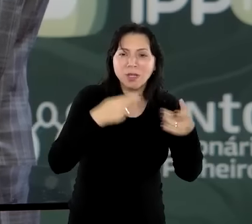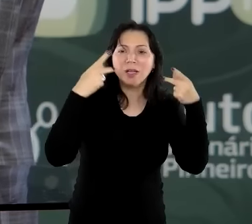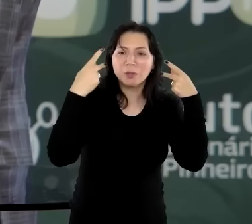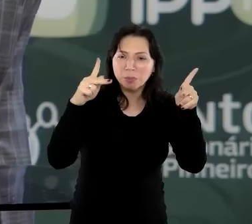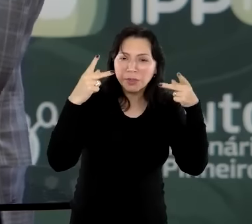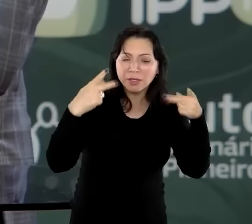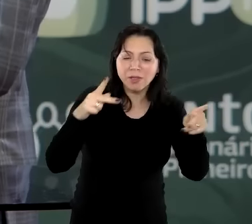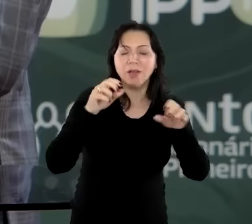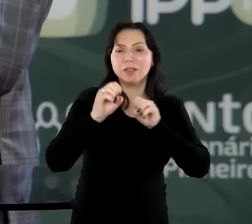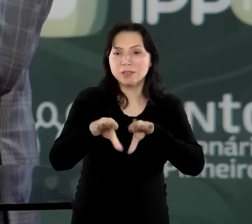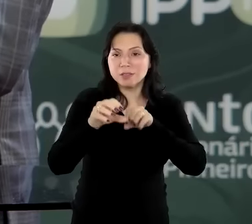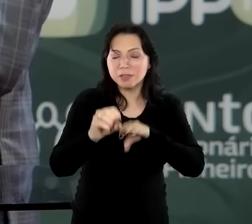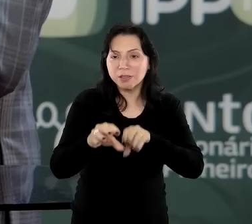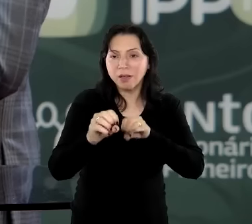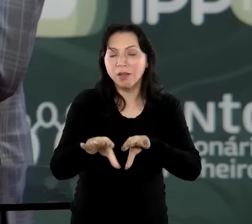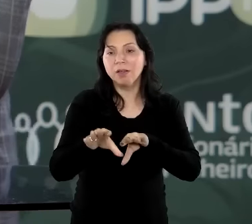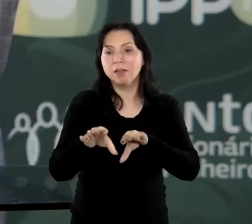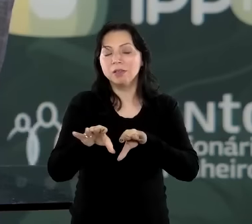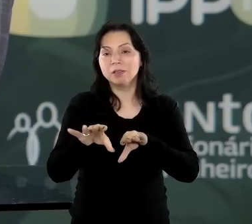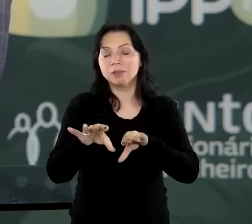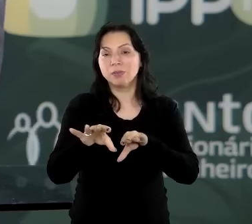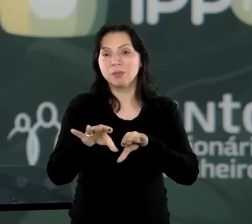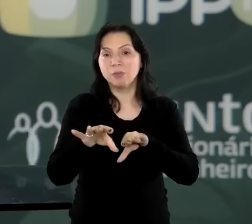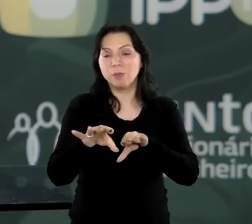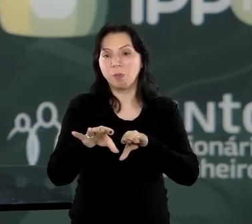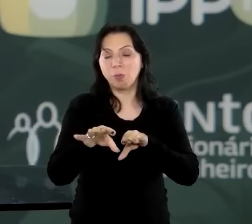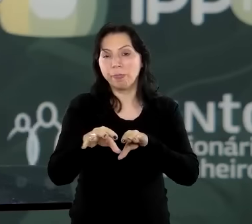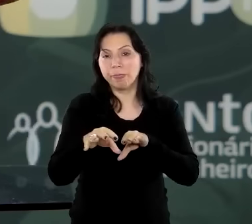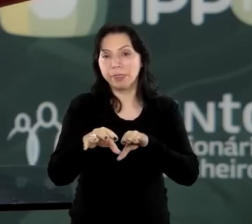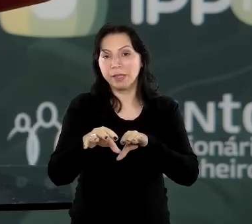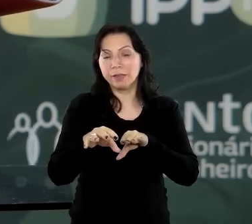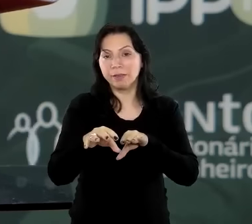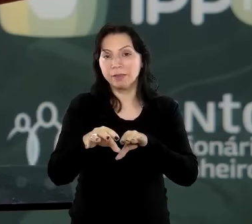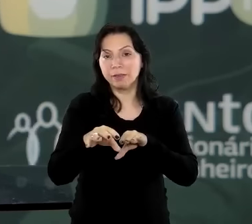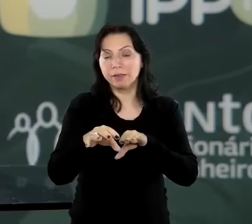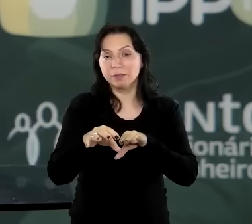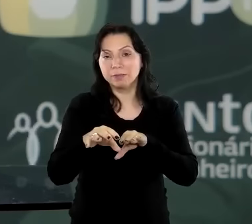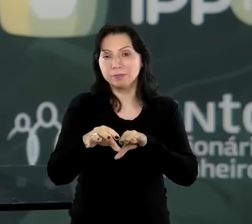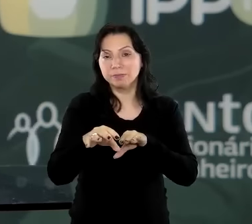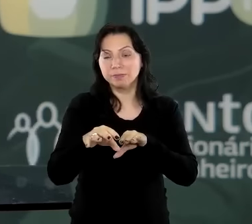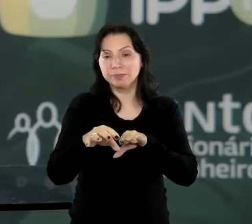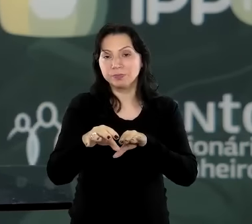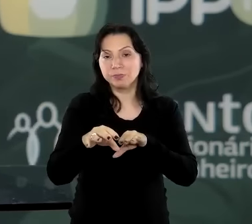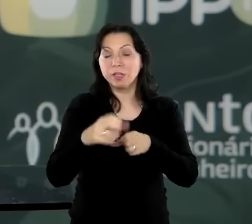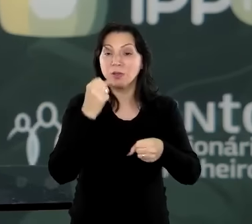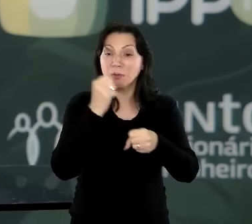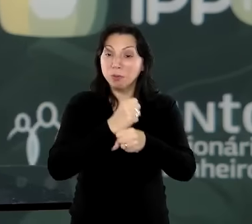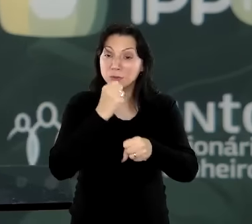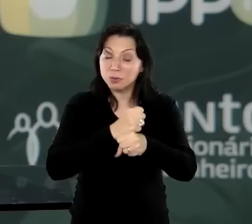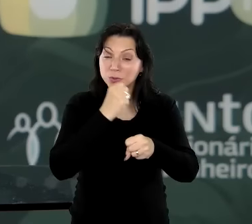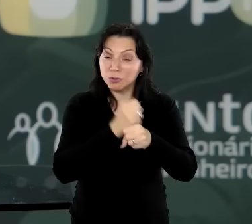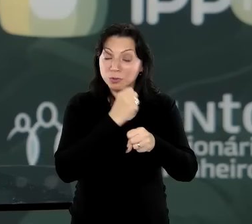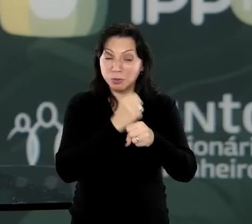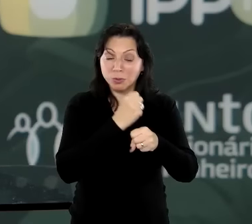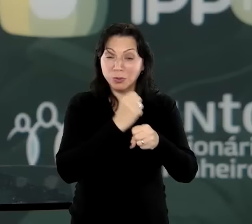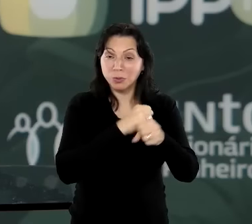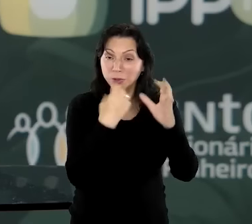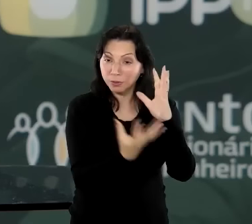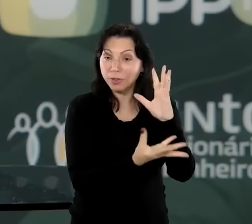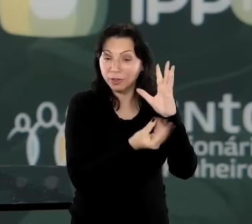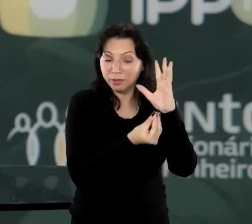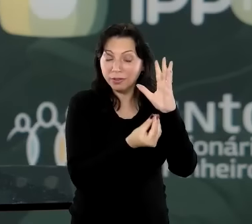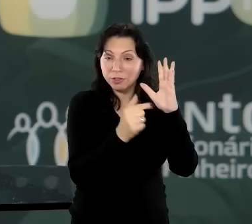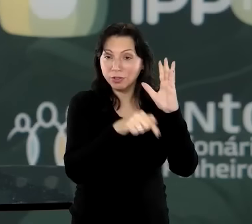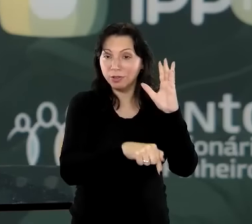pregaram, que ensinaram, que trouxeram esta igreja até onde o pastor Orival apanhou esta